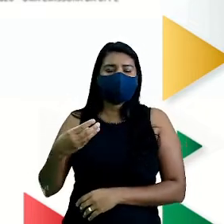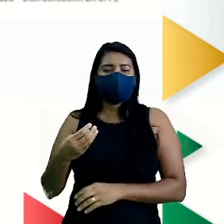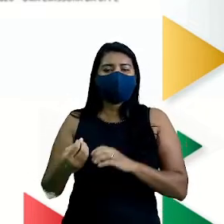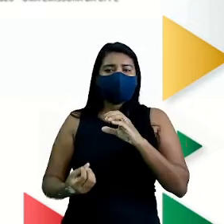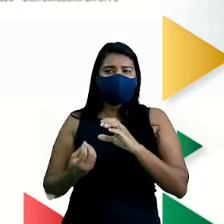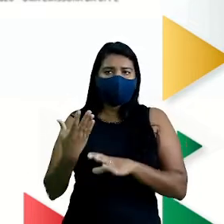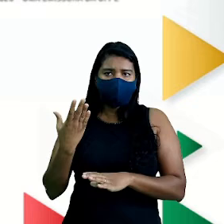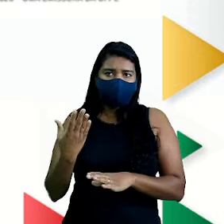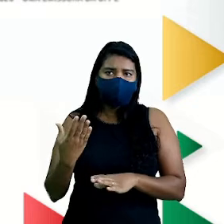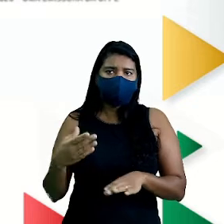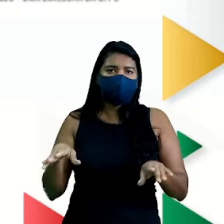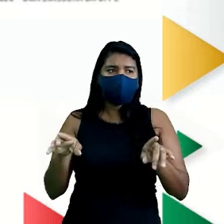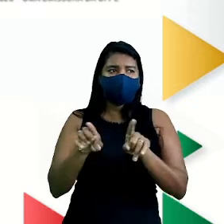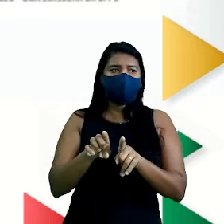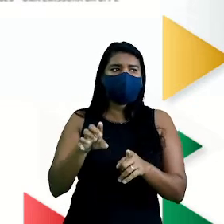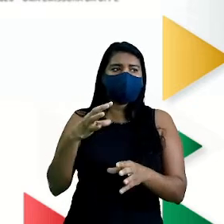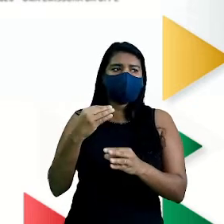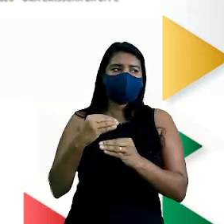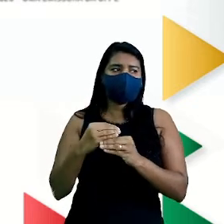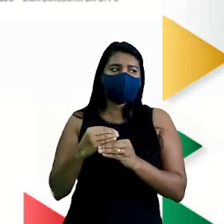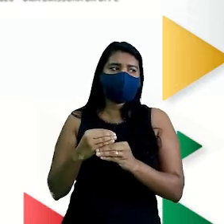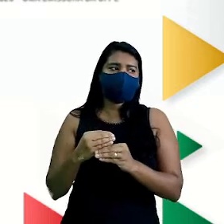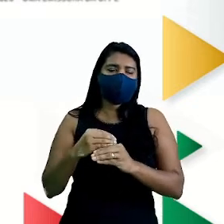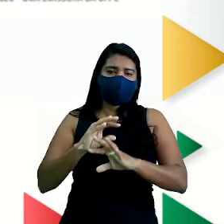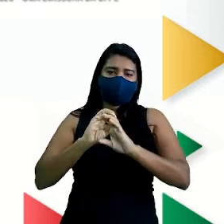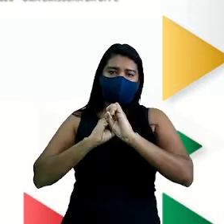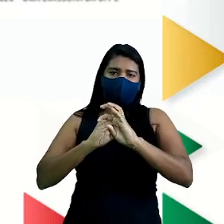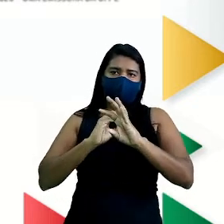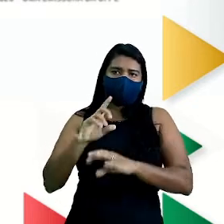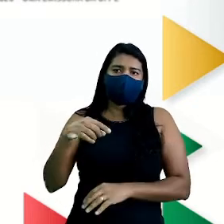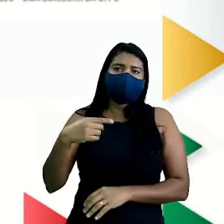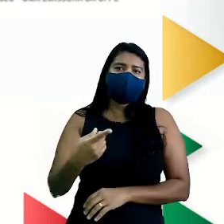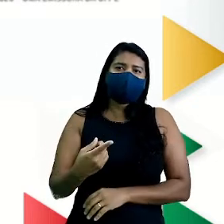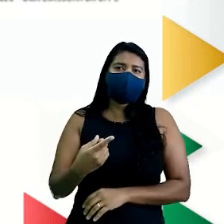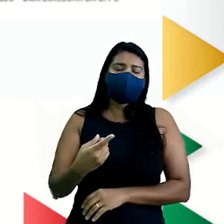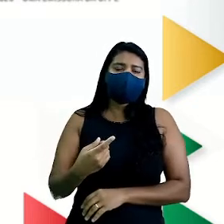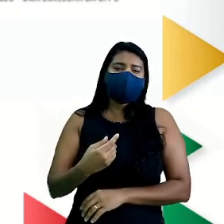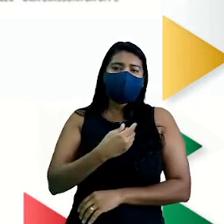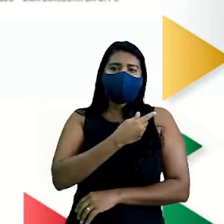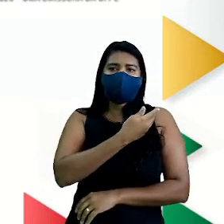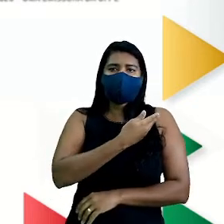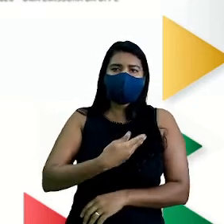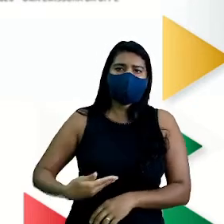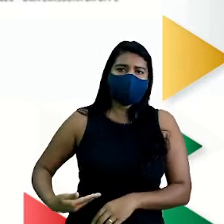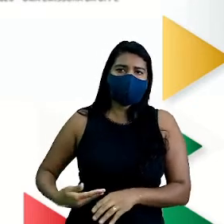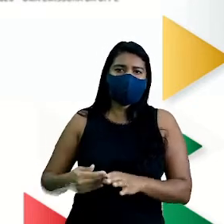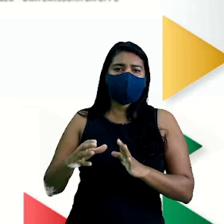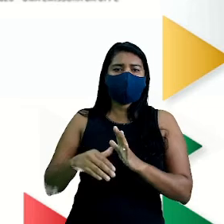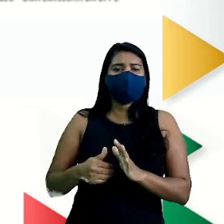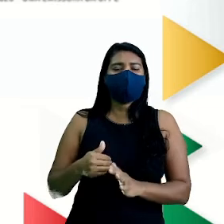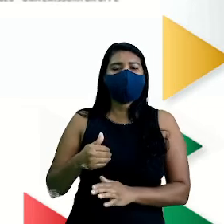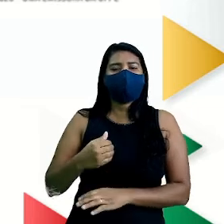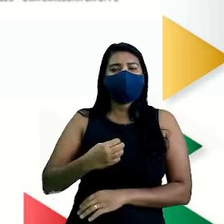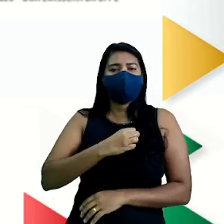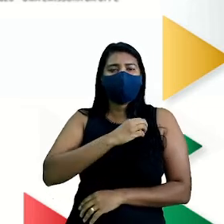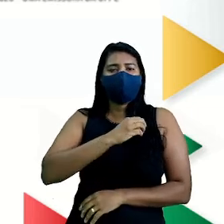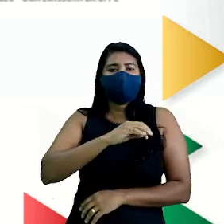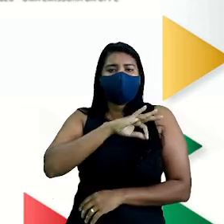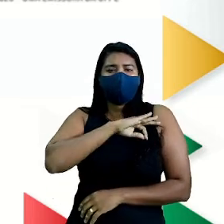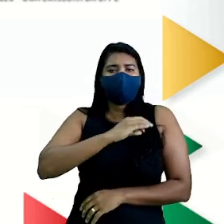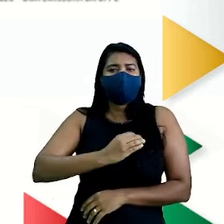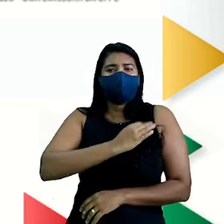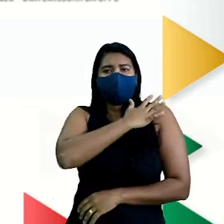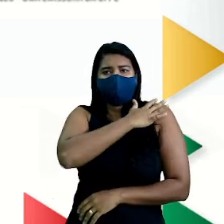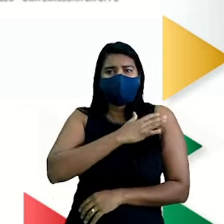né, então, integrada ao Departamento de Educação após o golpe militar de 1964. A programação da rádio passa a